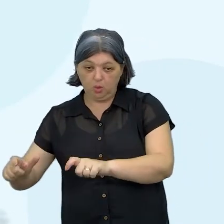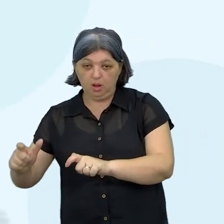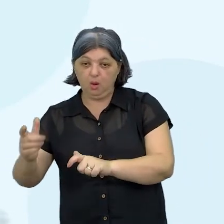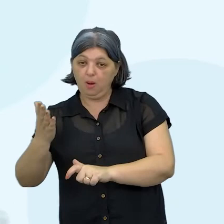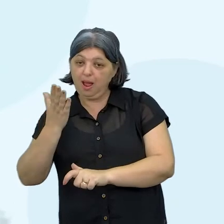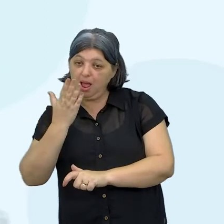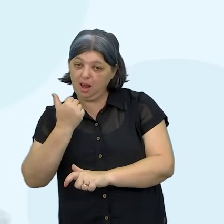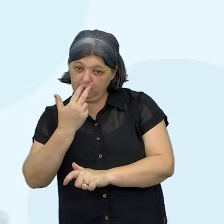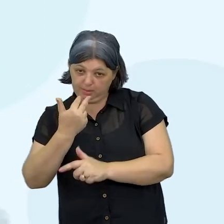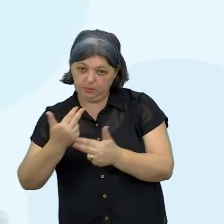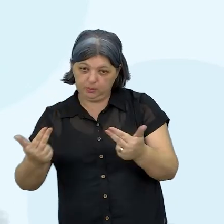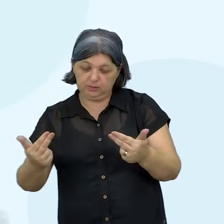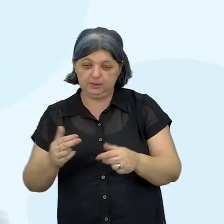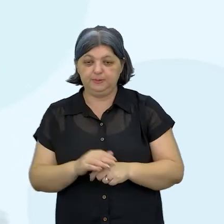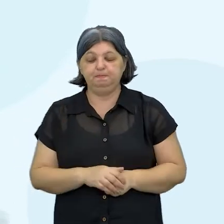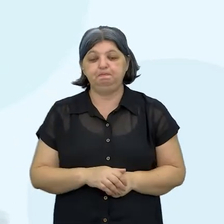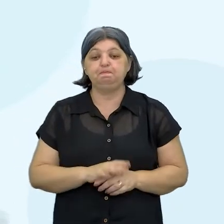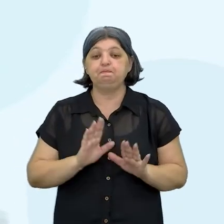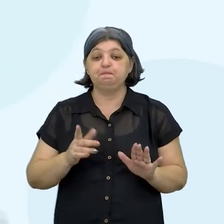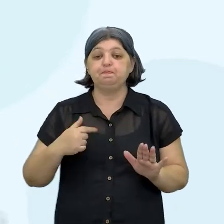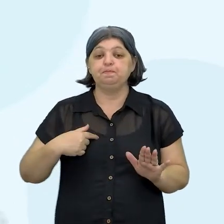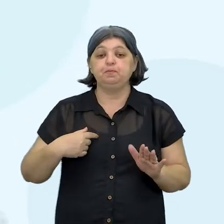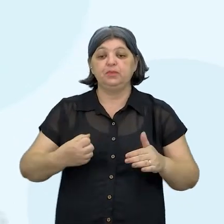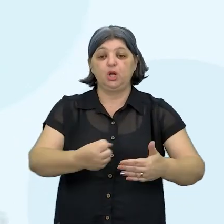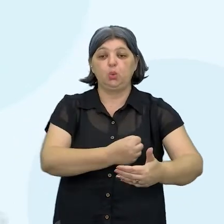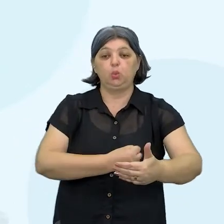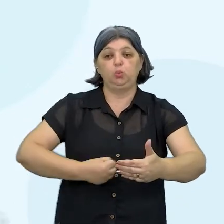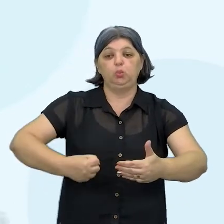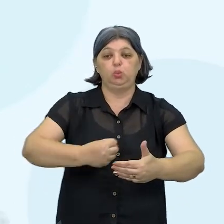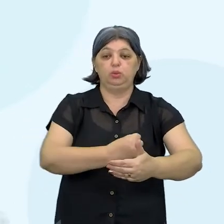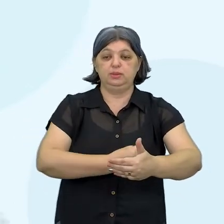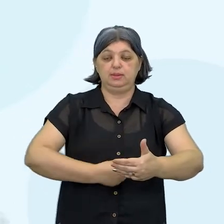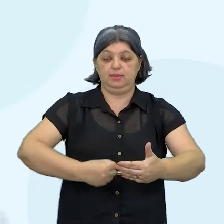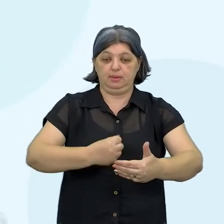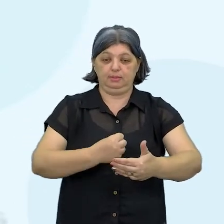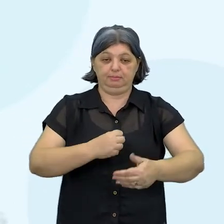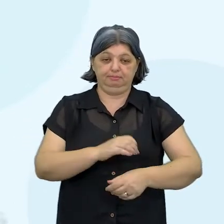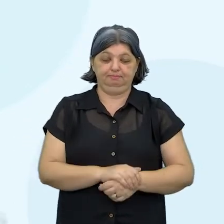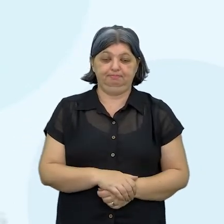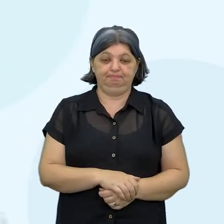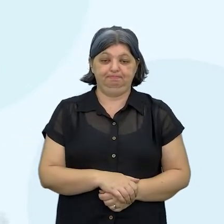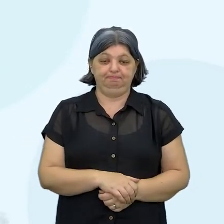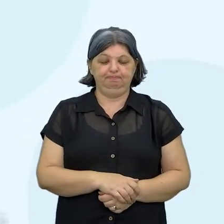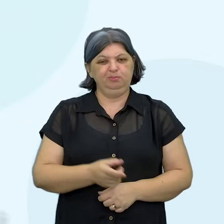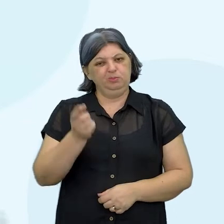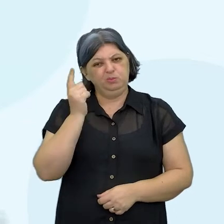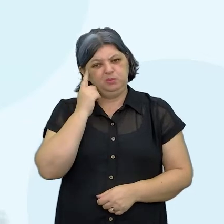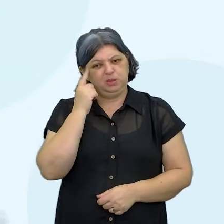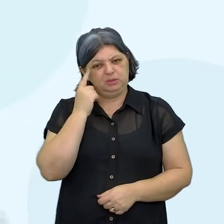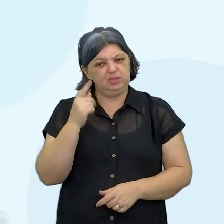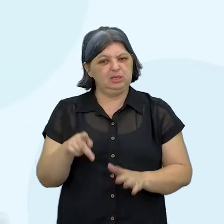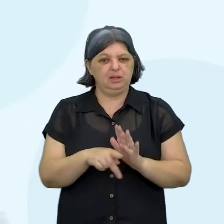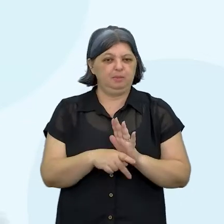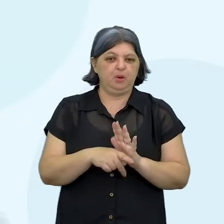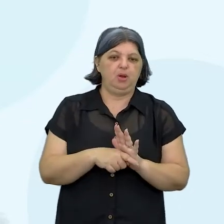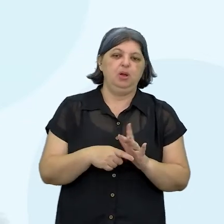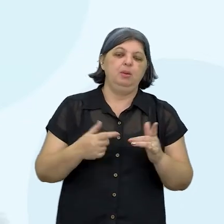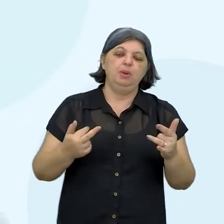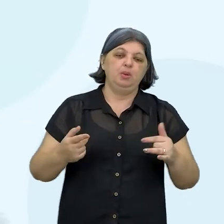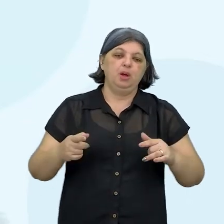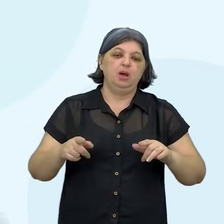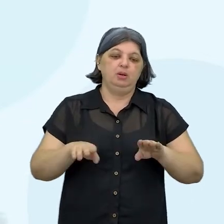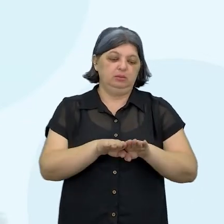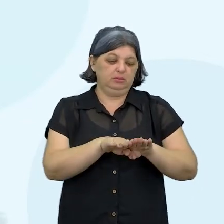bem? Aí eu coloquei a cozinha aqui, e aqui eu pensei em colocar uma cozinha estilo americana, ou